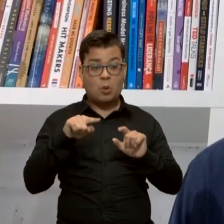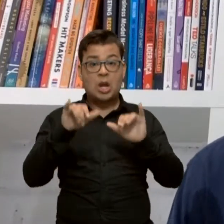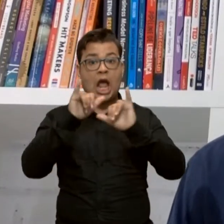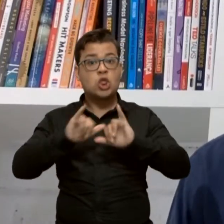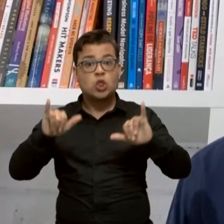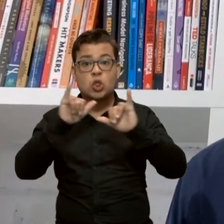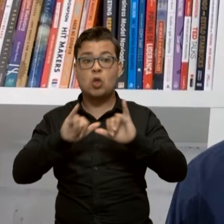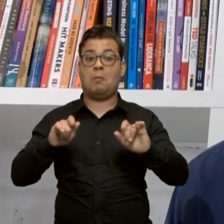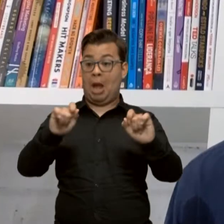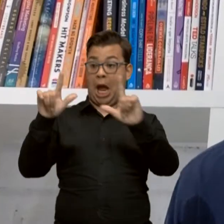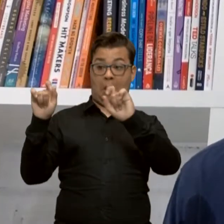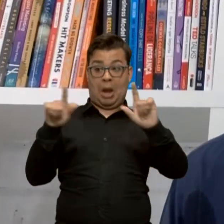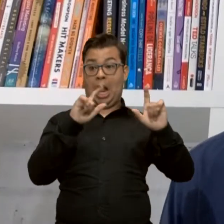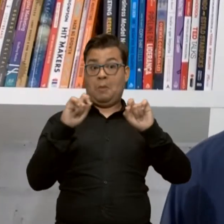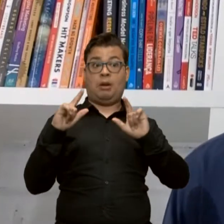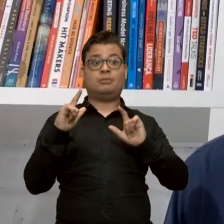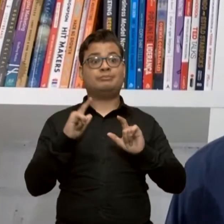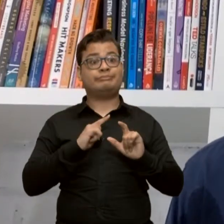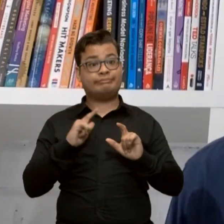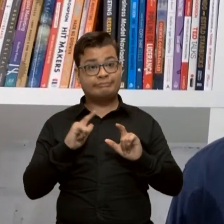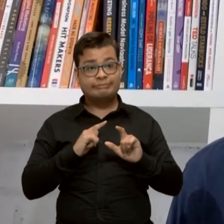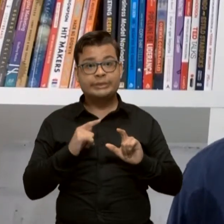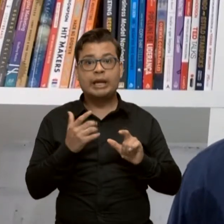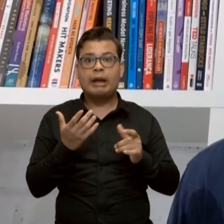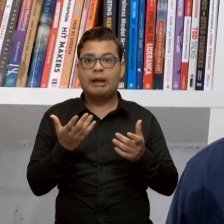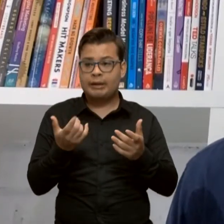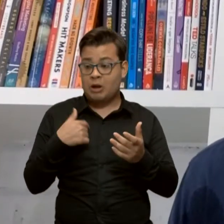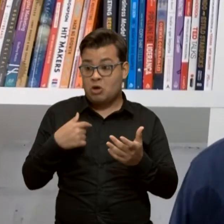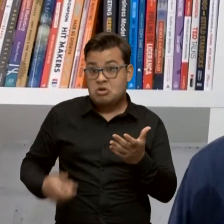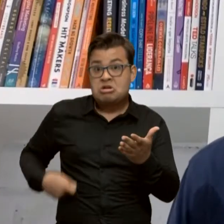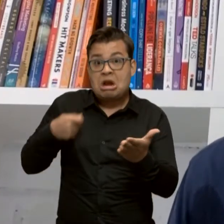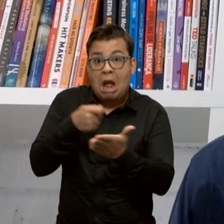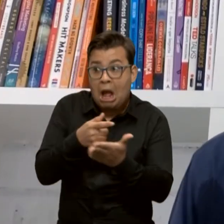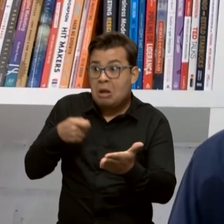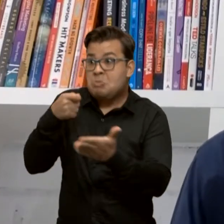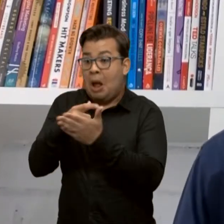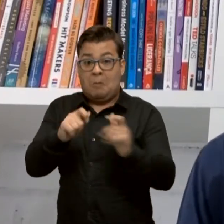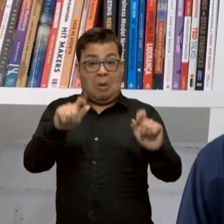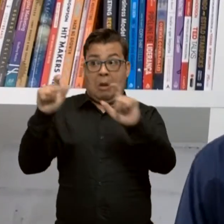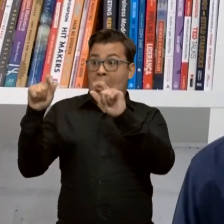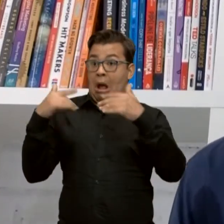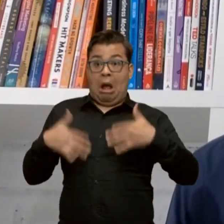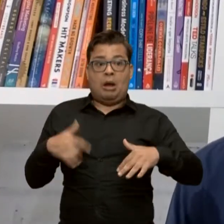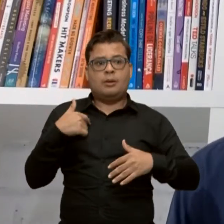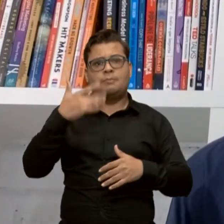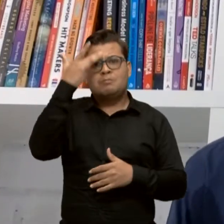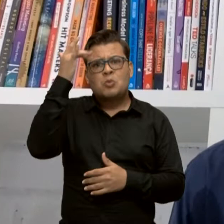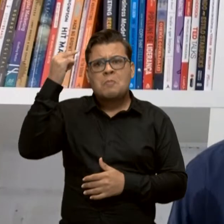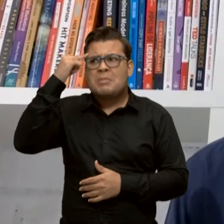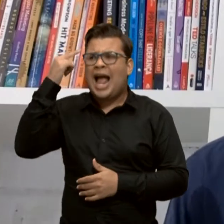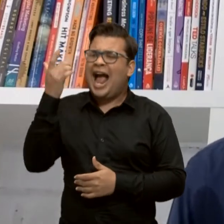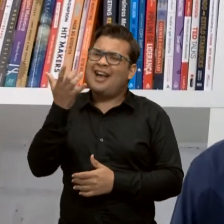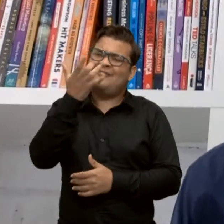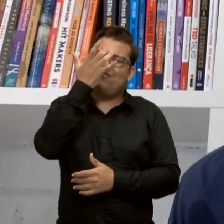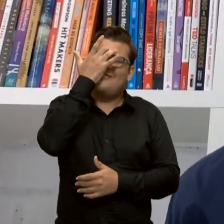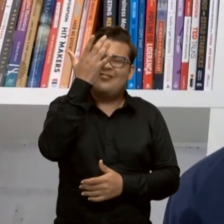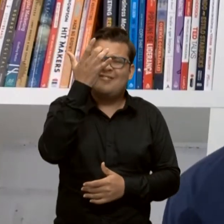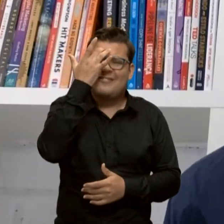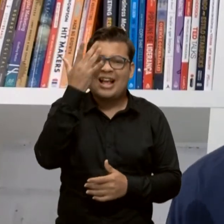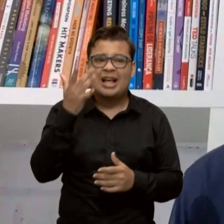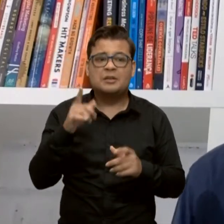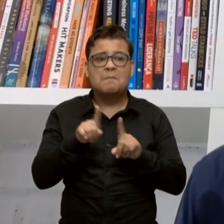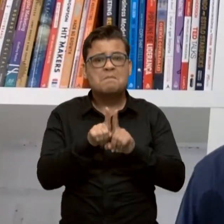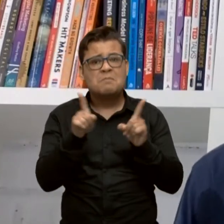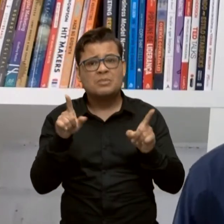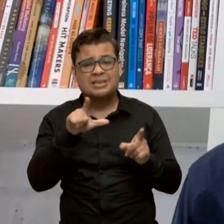anúncio, para a gente gastar um dinheiro, a pessoa acaba achando que é fácil, porque a operação é fácil, mas acaba selecionando o